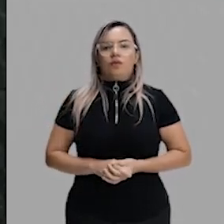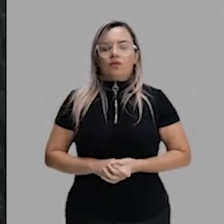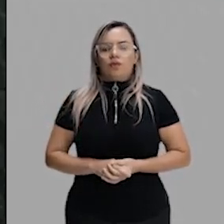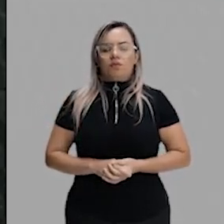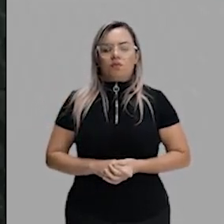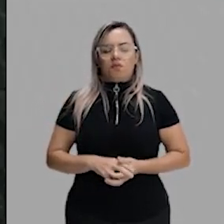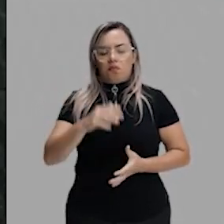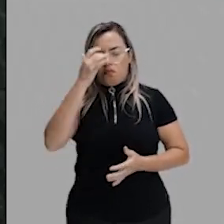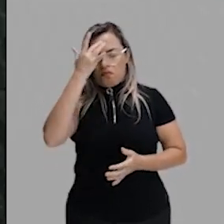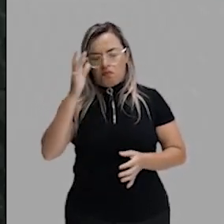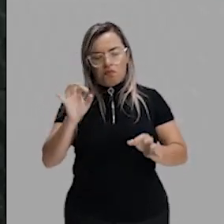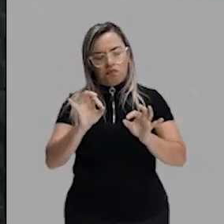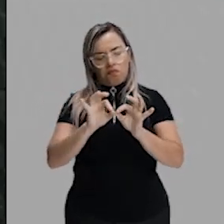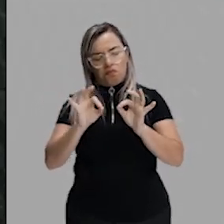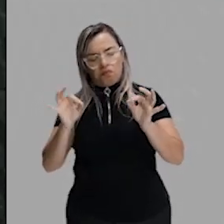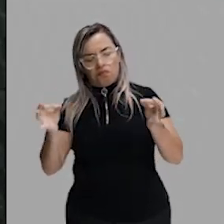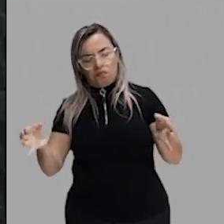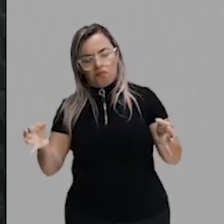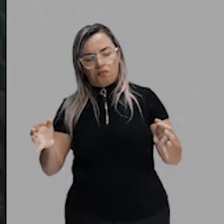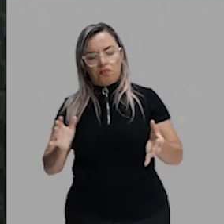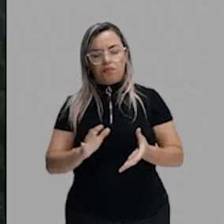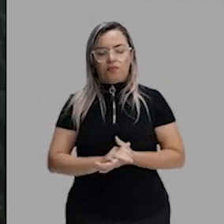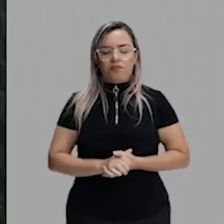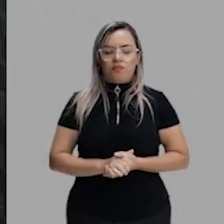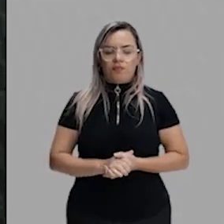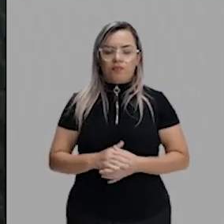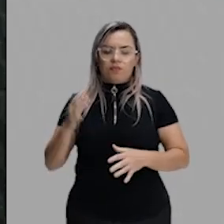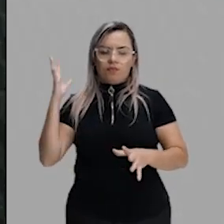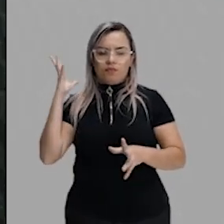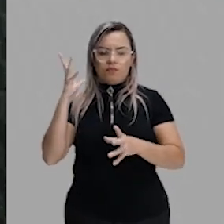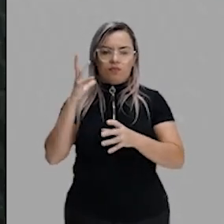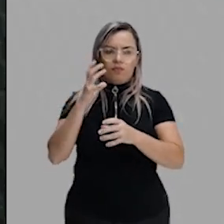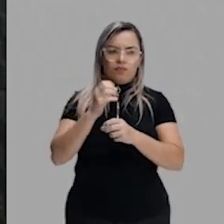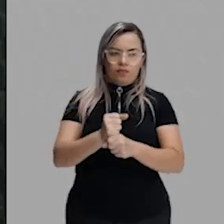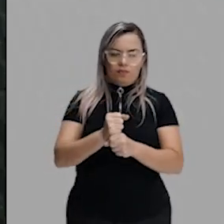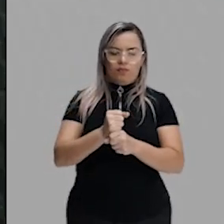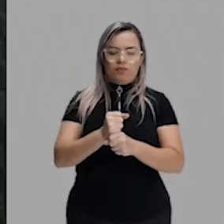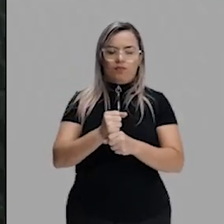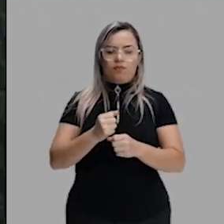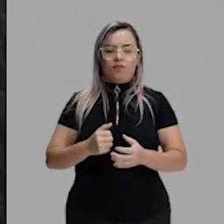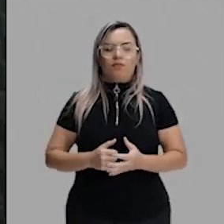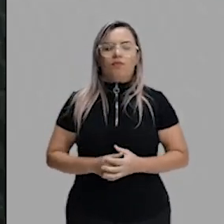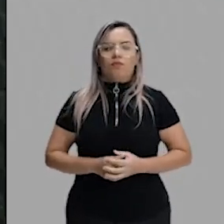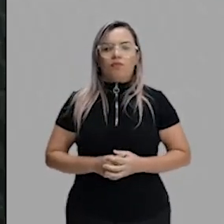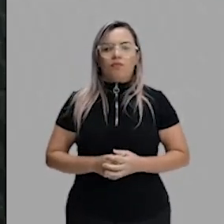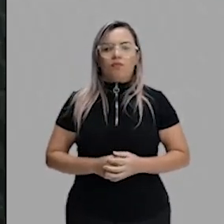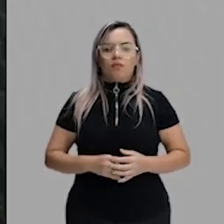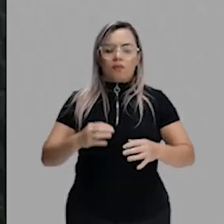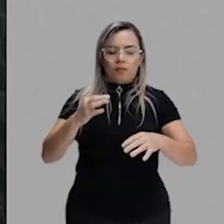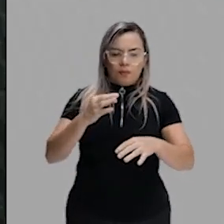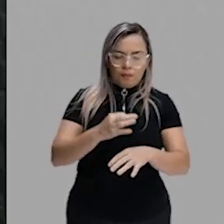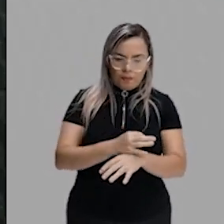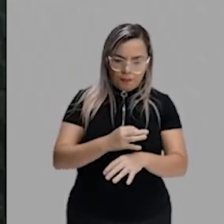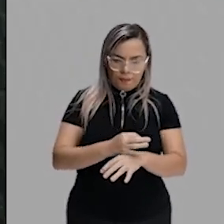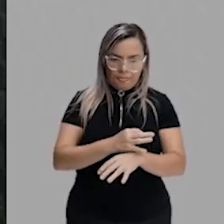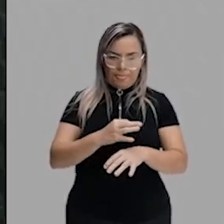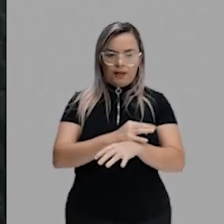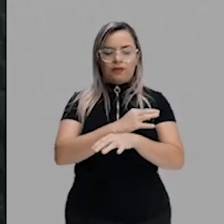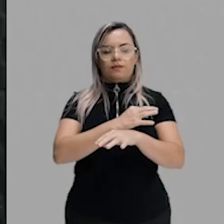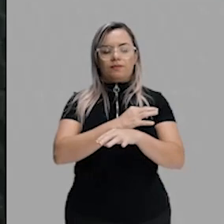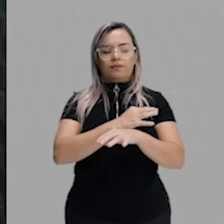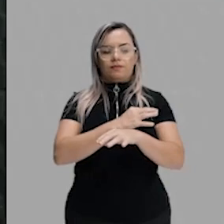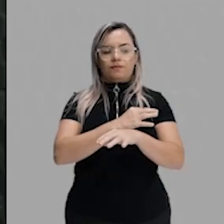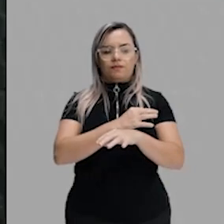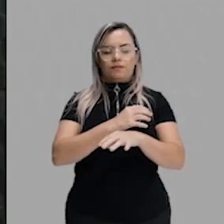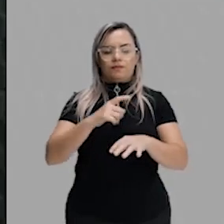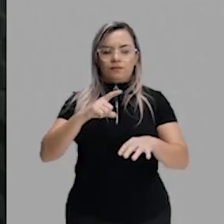bem simples a primeira lei. Só recapitulando algumas coisas. Então, o resistor, ele serve